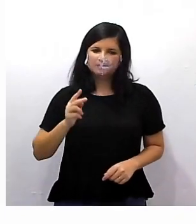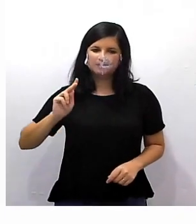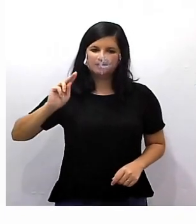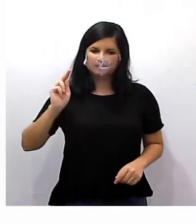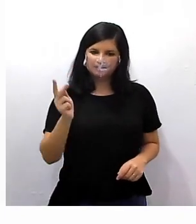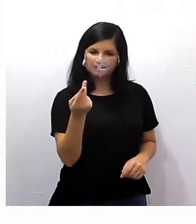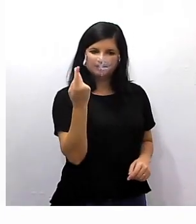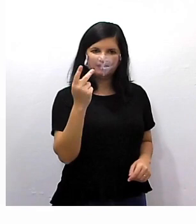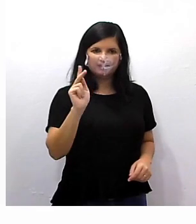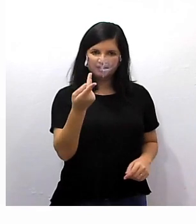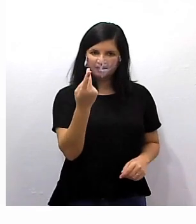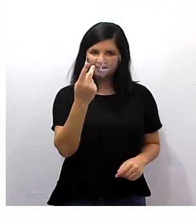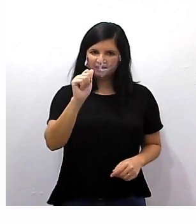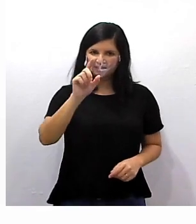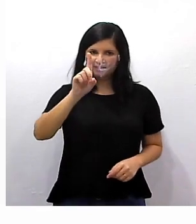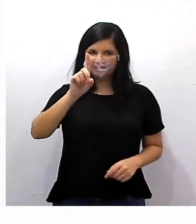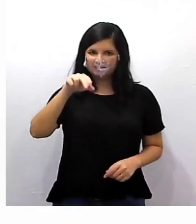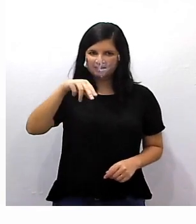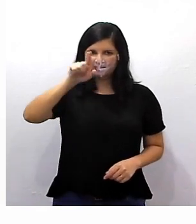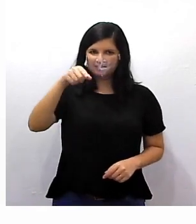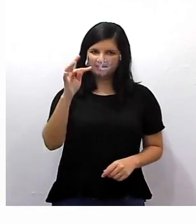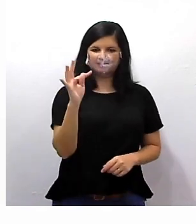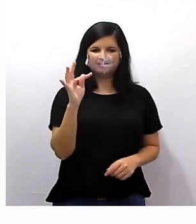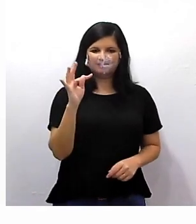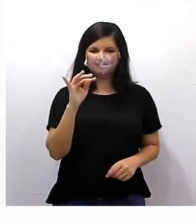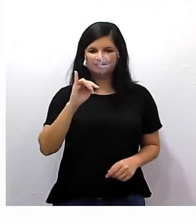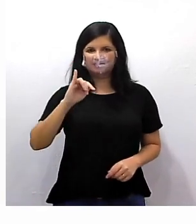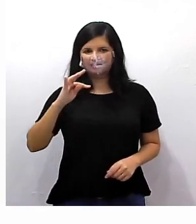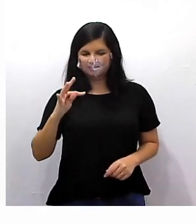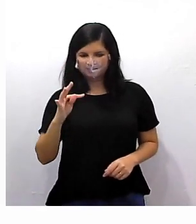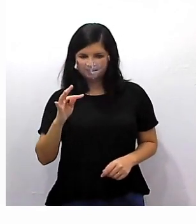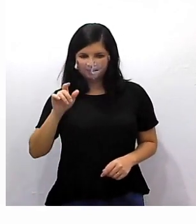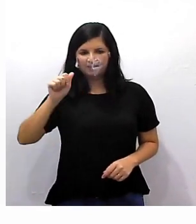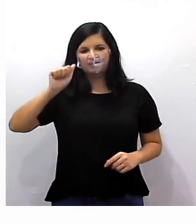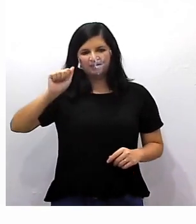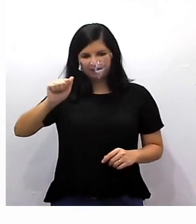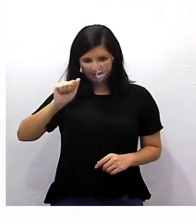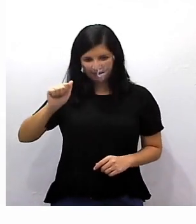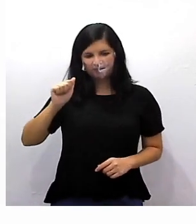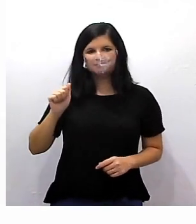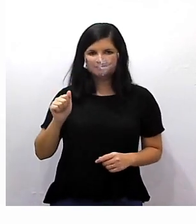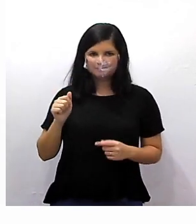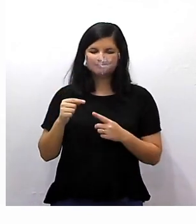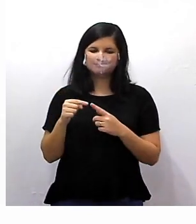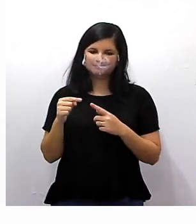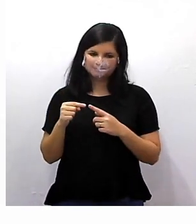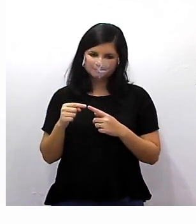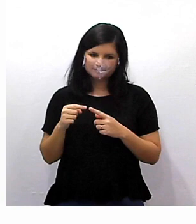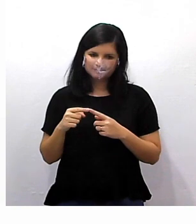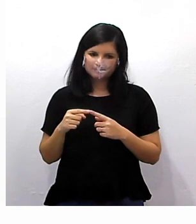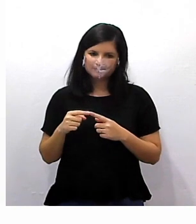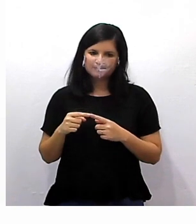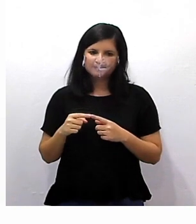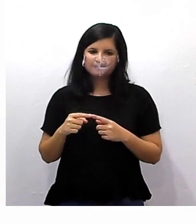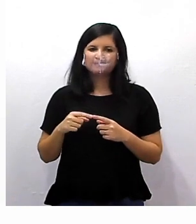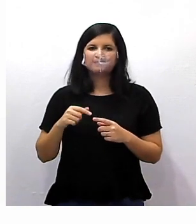hadn't it. Vamos voltar para as alternativas. Ó. Então, a letra A, a gente tem lá isn't she, depois a gente tem hadn't